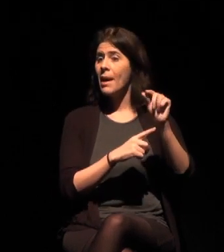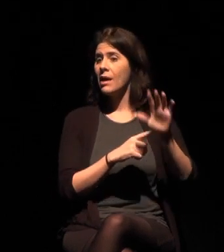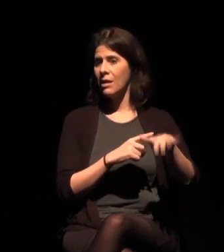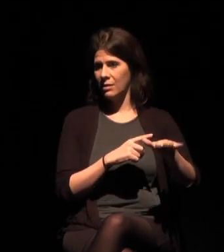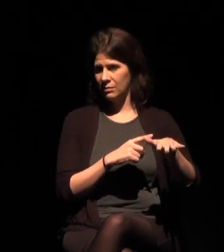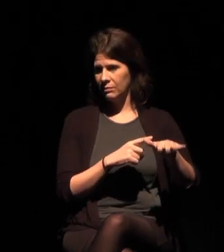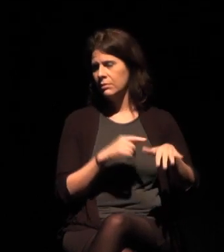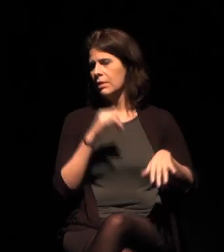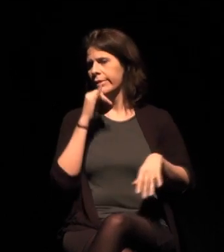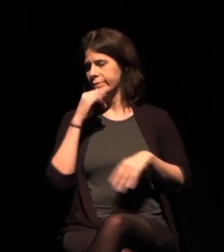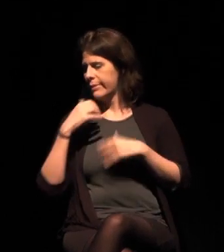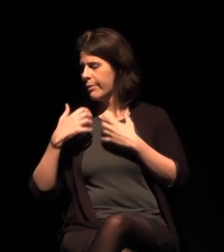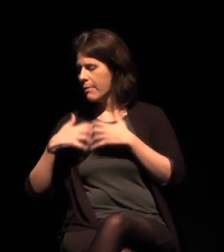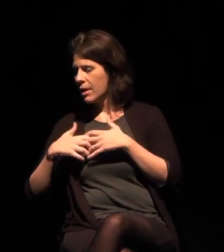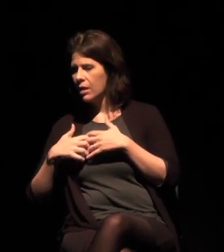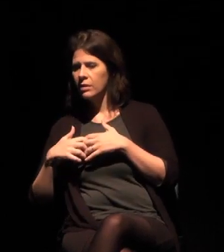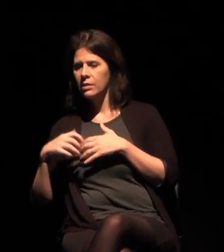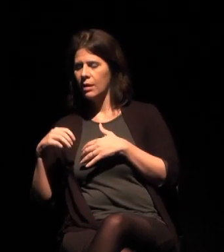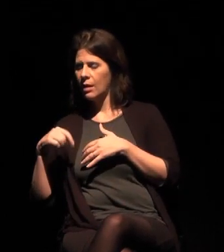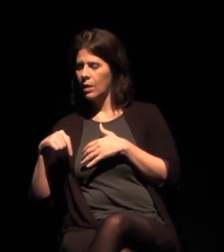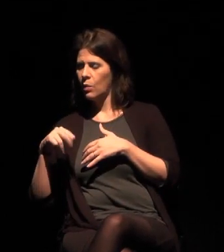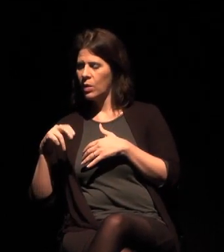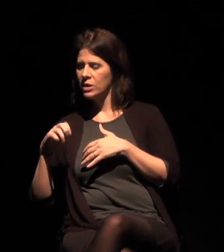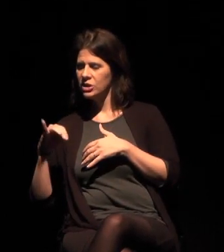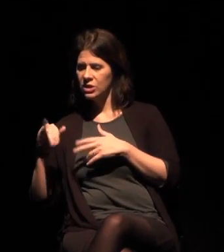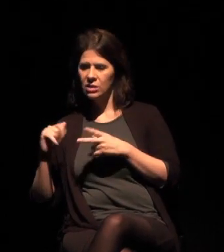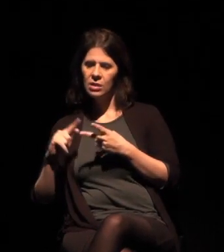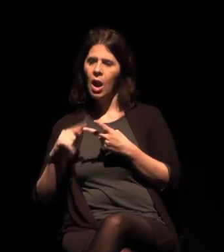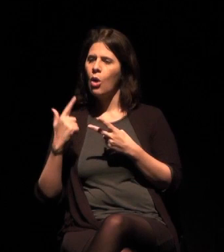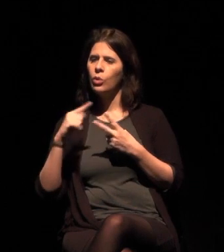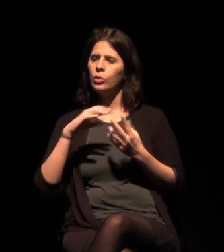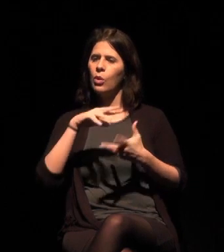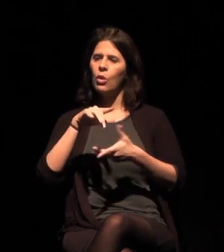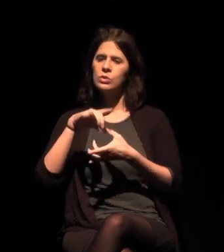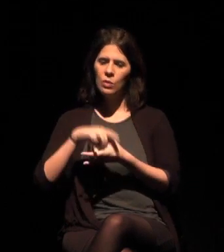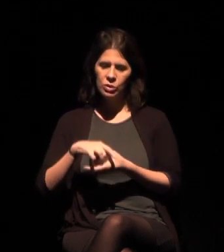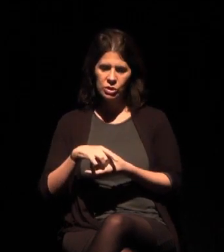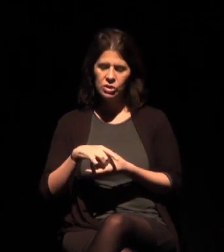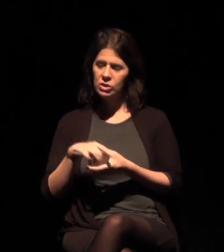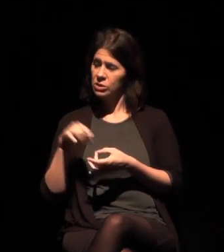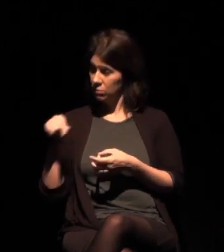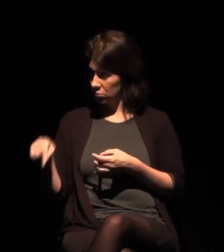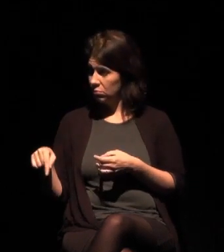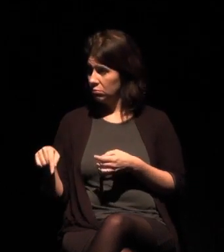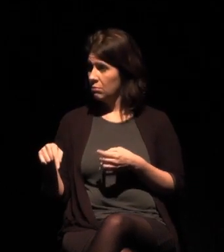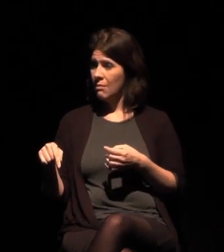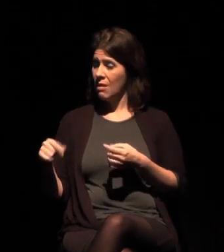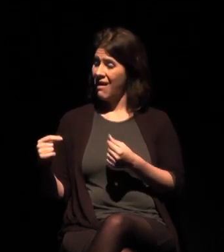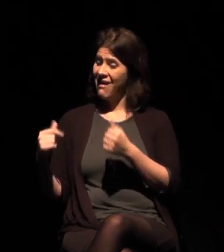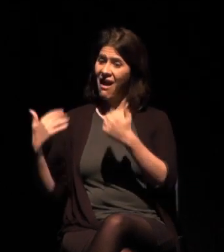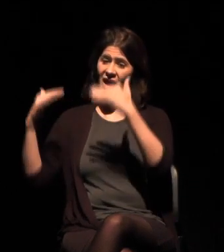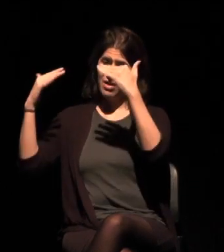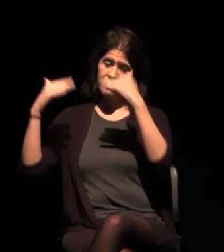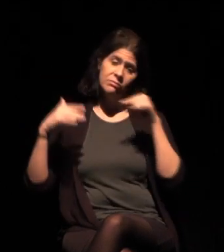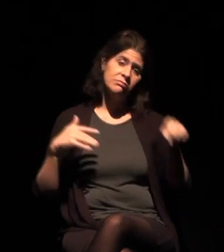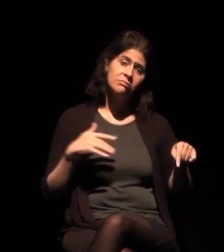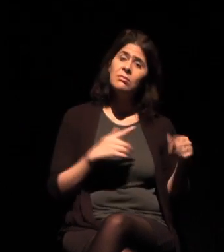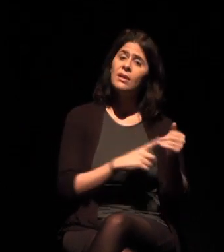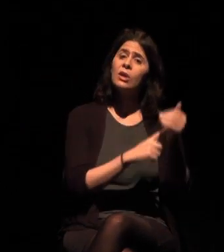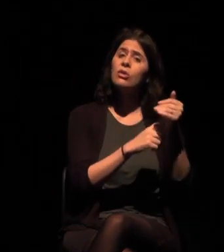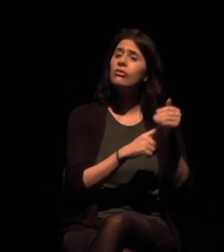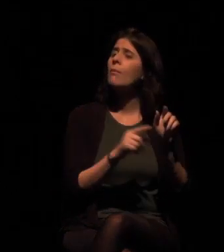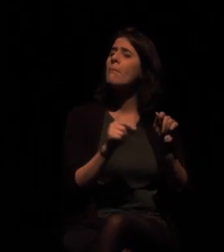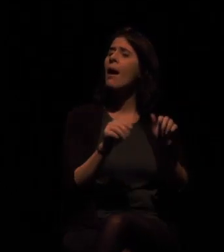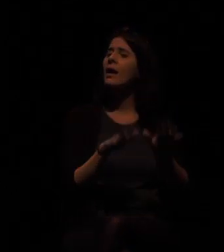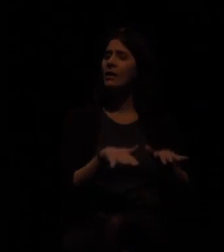mecânica quântica ou cosmologia e tal ela é baseada basicamente você educar as pessoas que é o que você